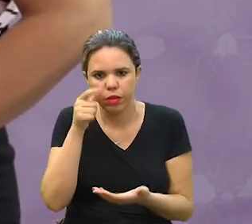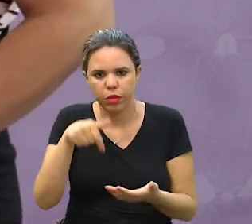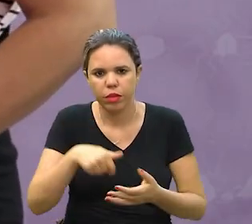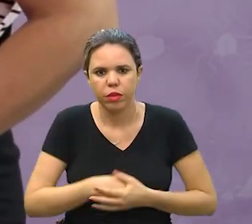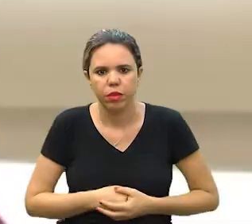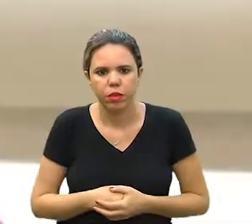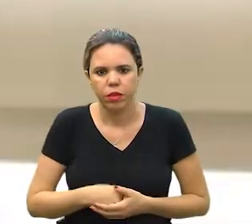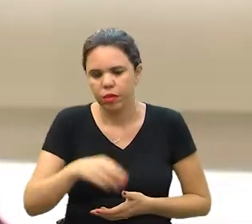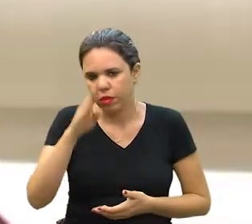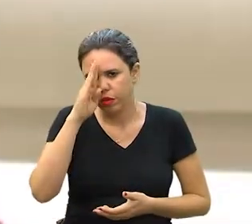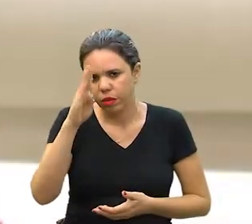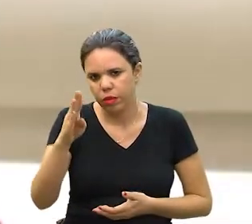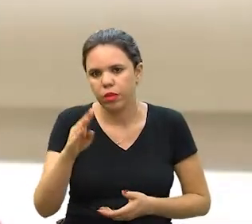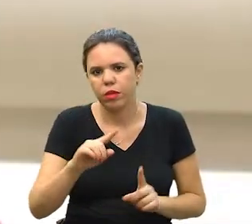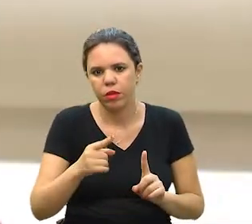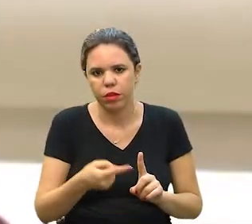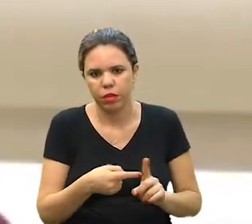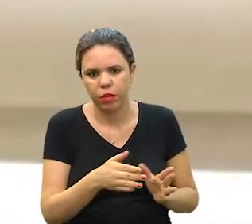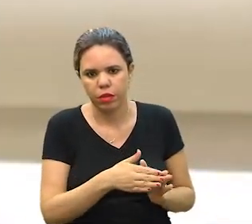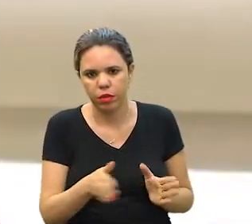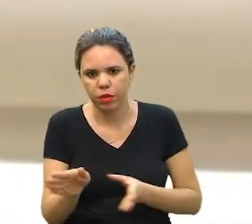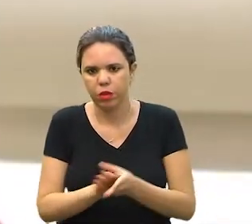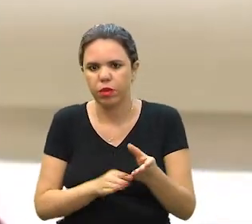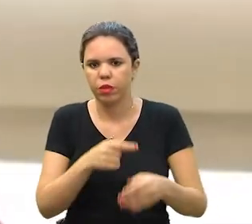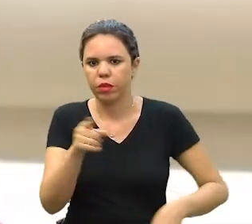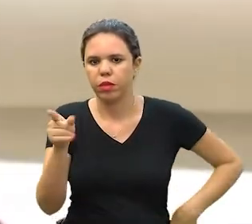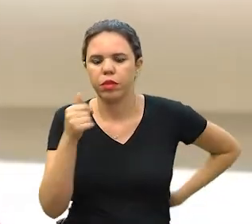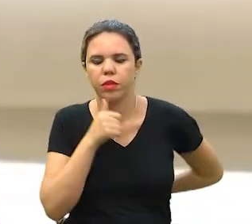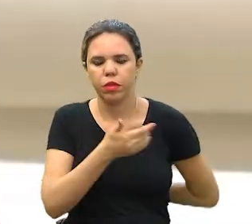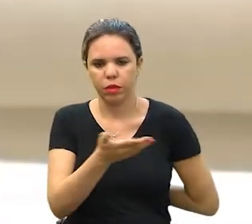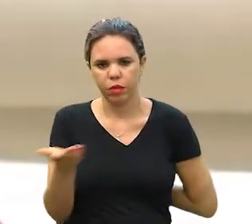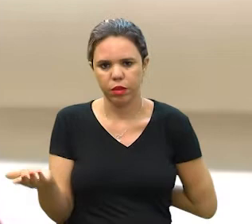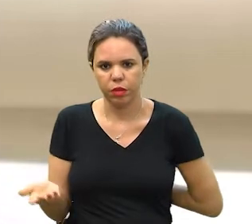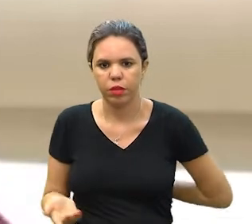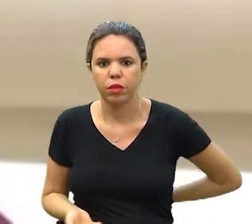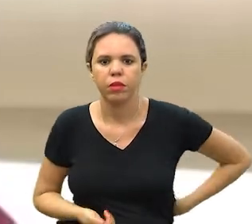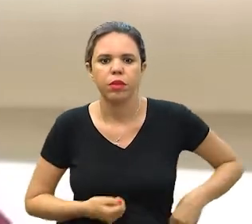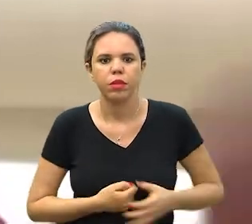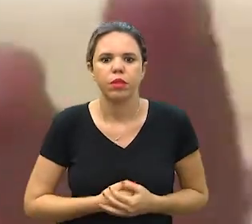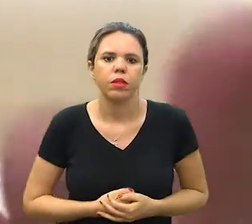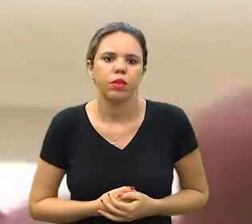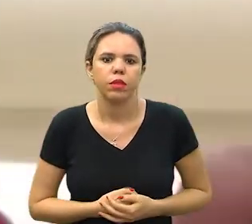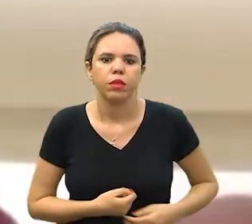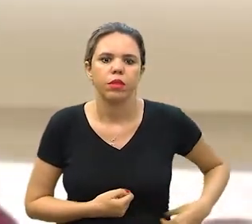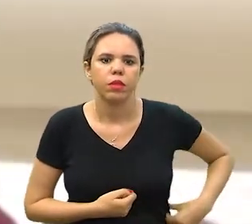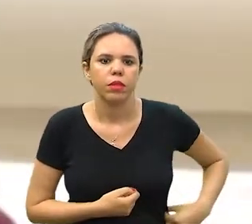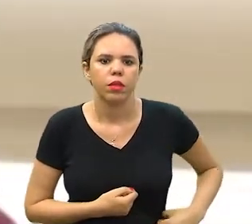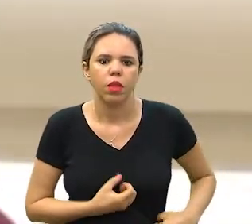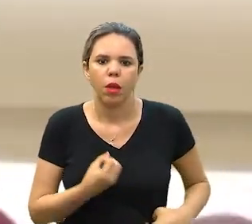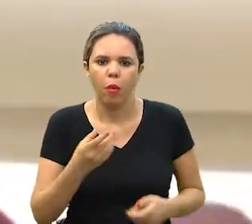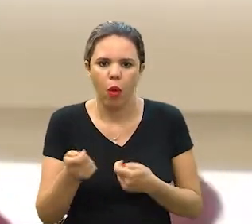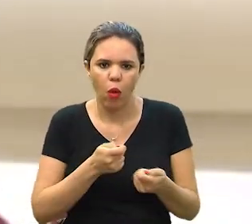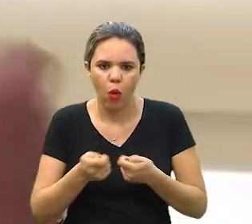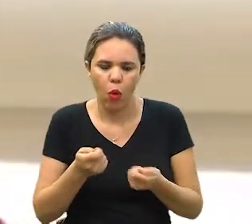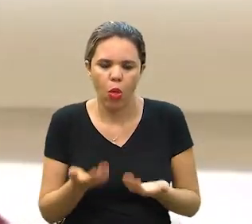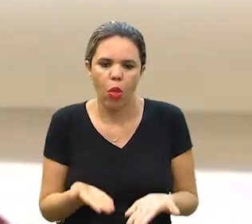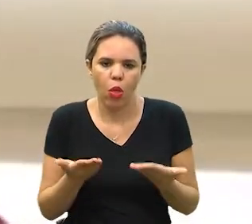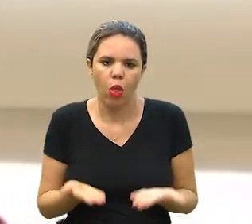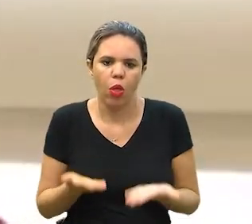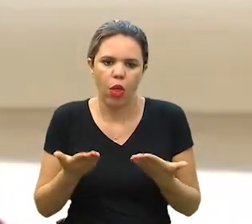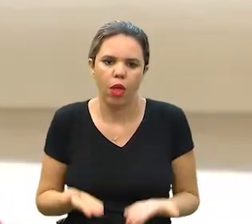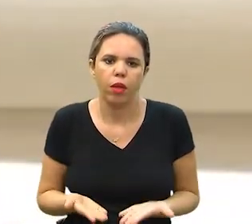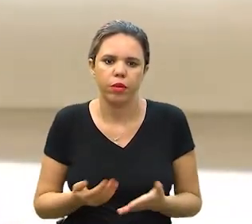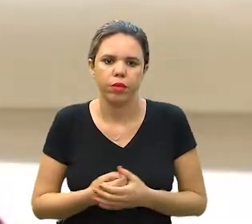assistindo a gente? Principalmente na gravidez, oriento vocês, meninas, a manter um bom controle de peso